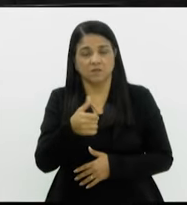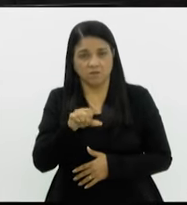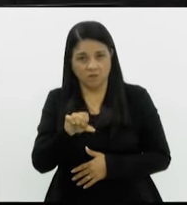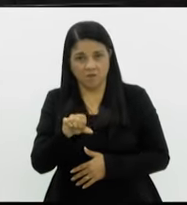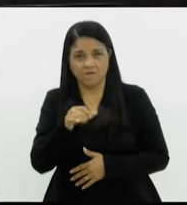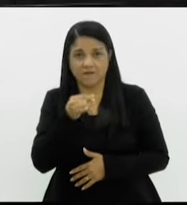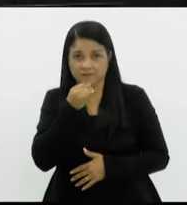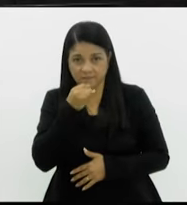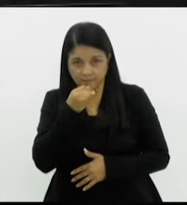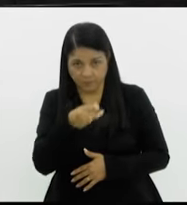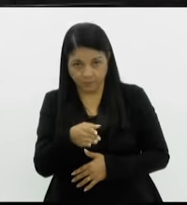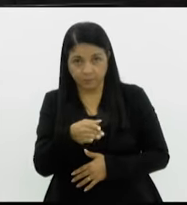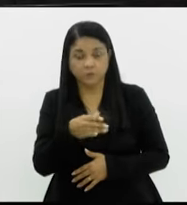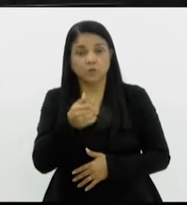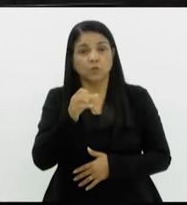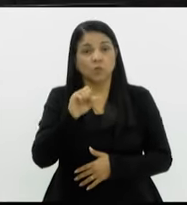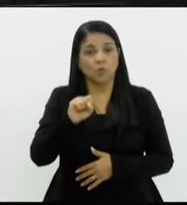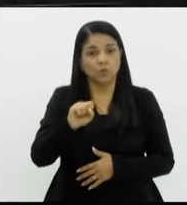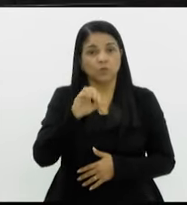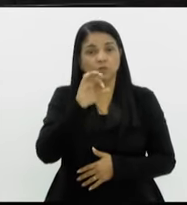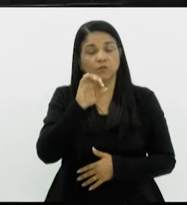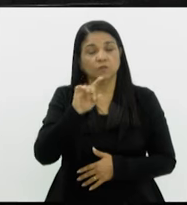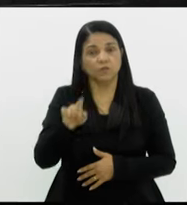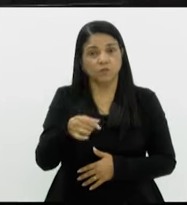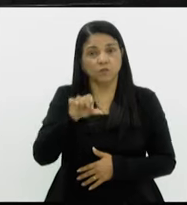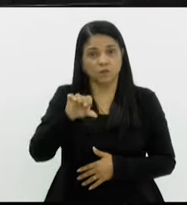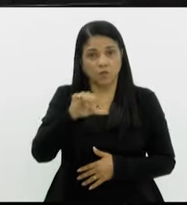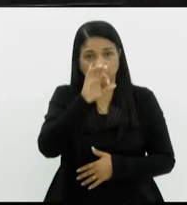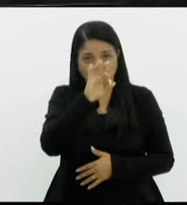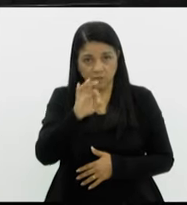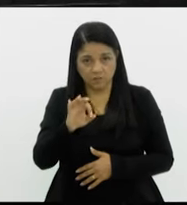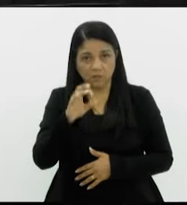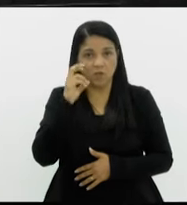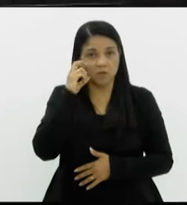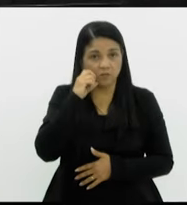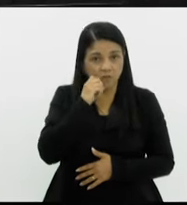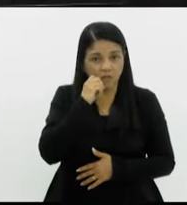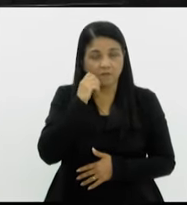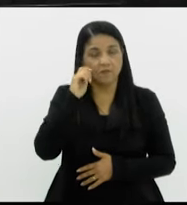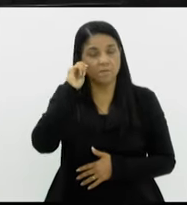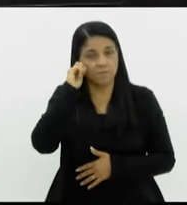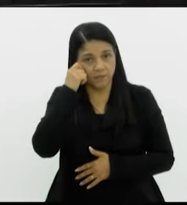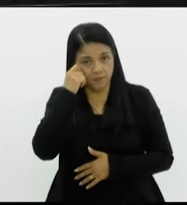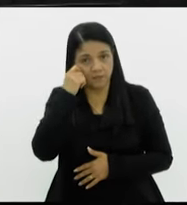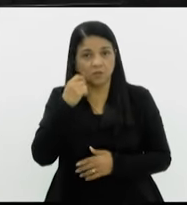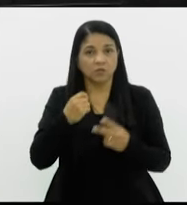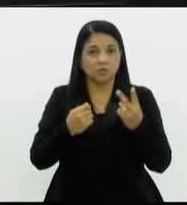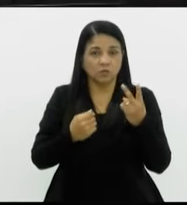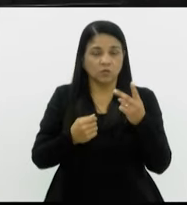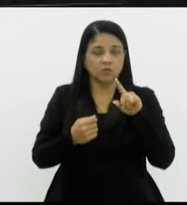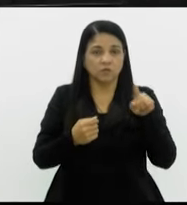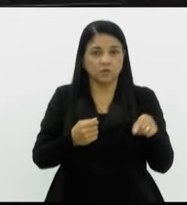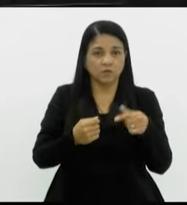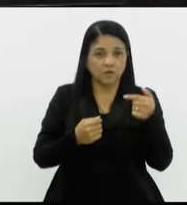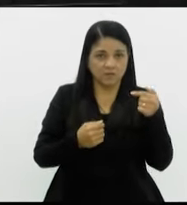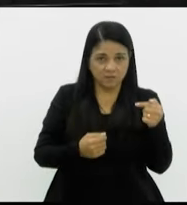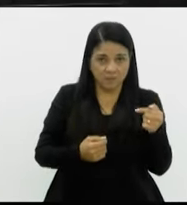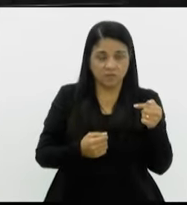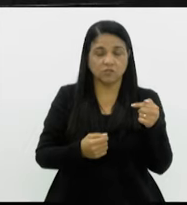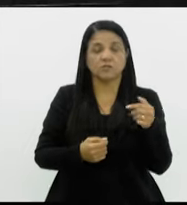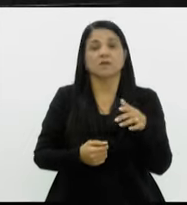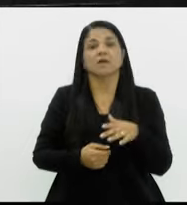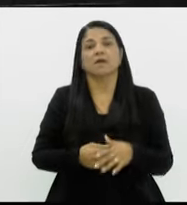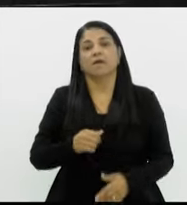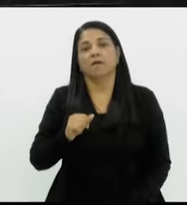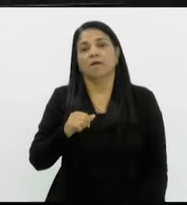exemplo, somente 8,9% das crianças adotadas eram pretas e 2,7% amarelas.